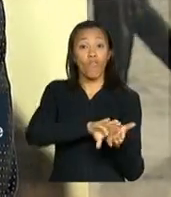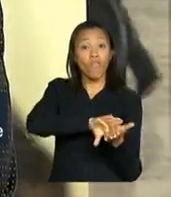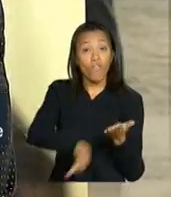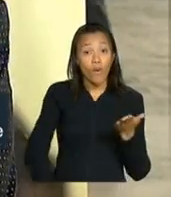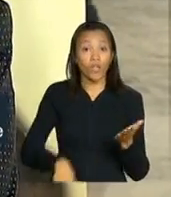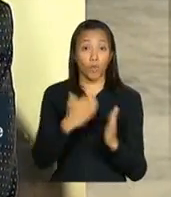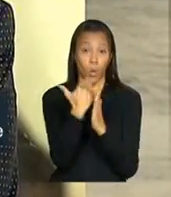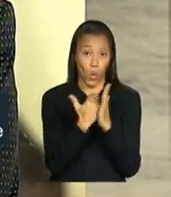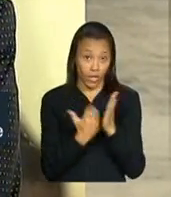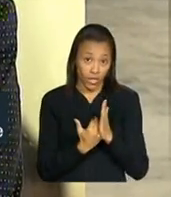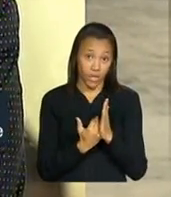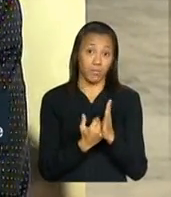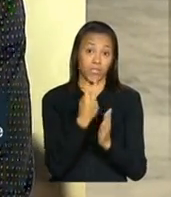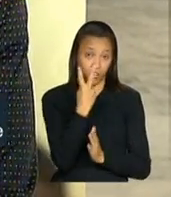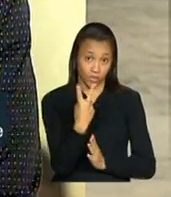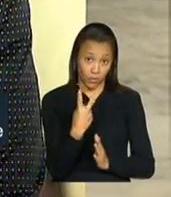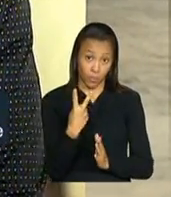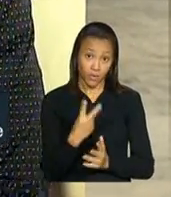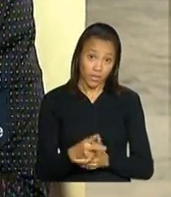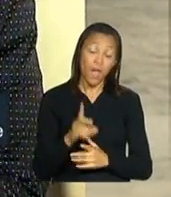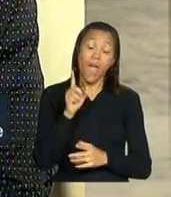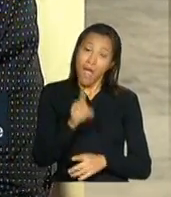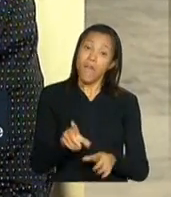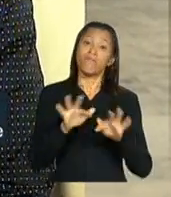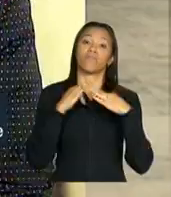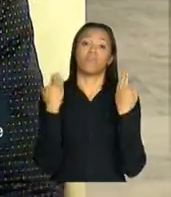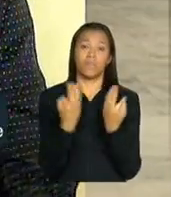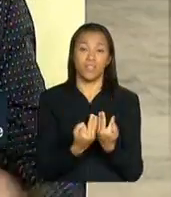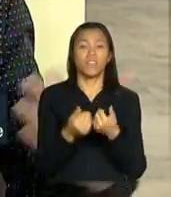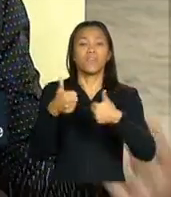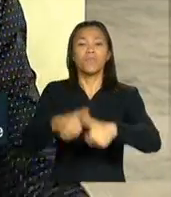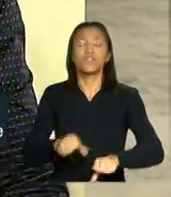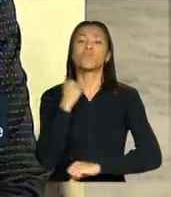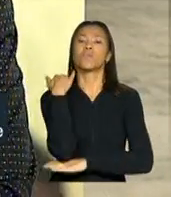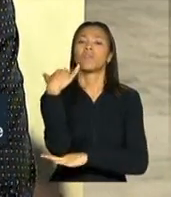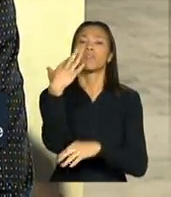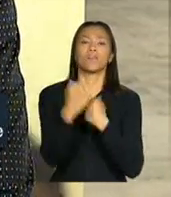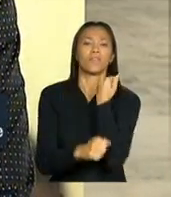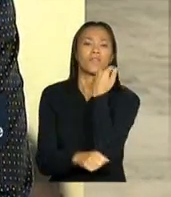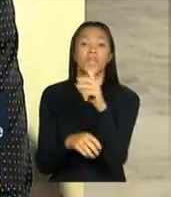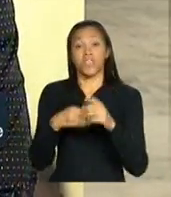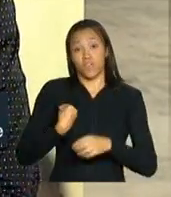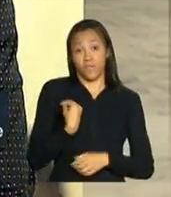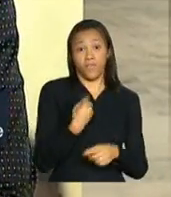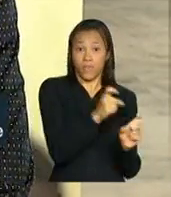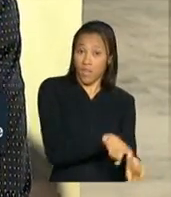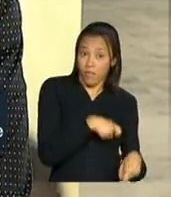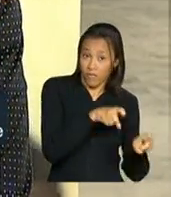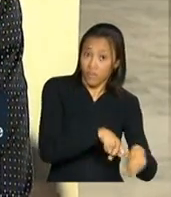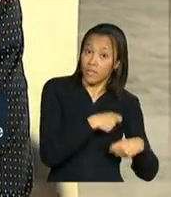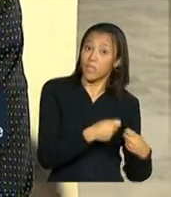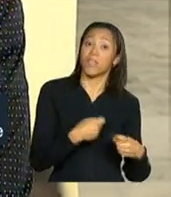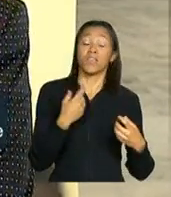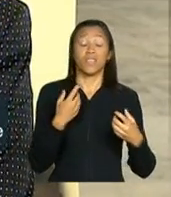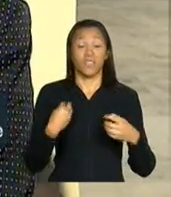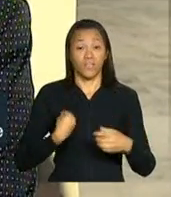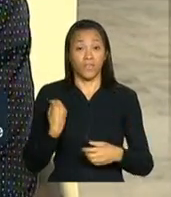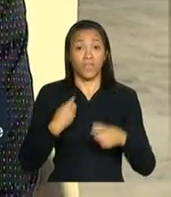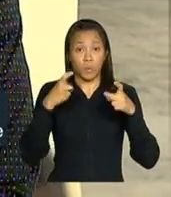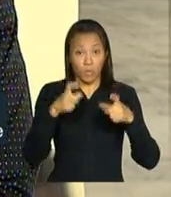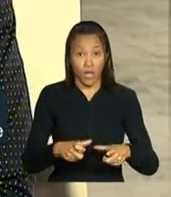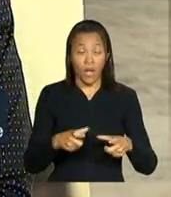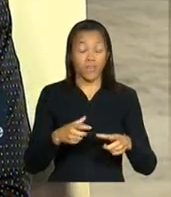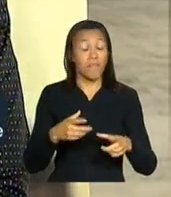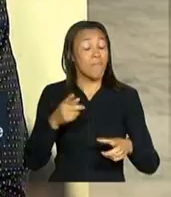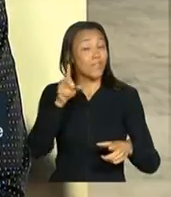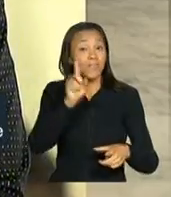Família e do cadastro único são famílias que estão na floresta que estão no meio Rural que estão em locais ermos Mas isso